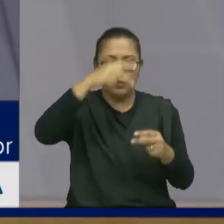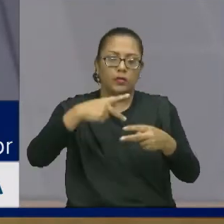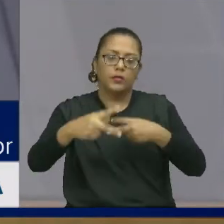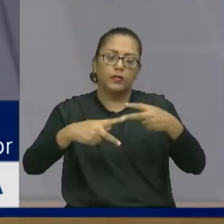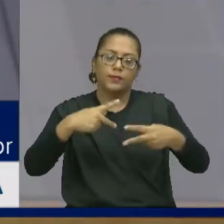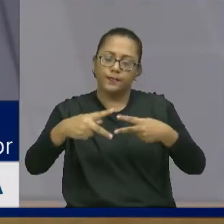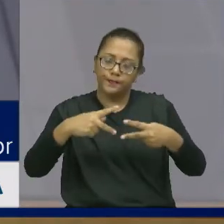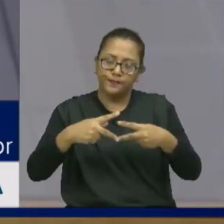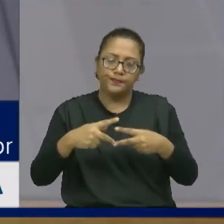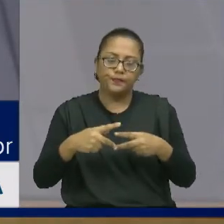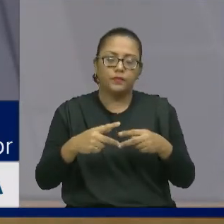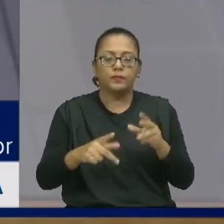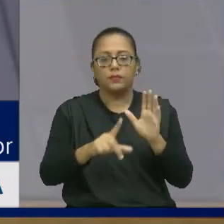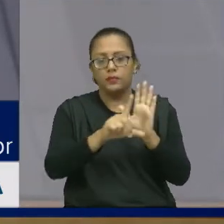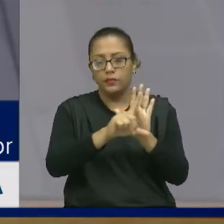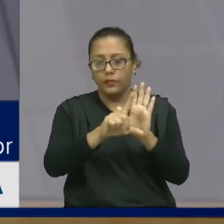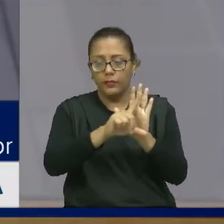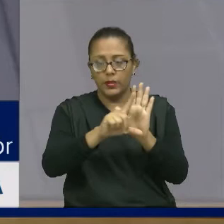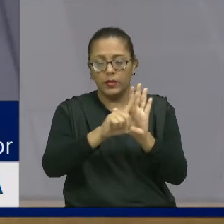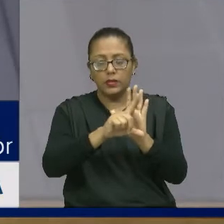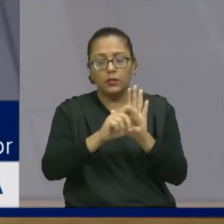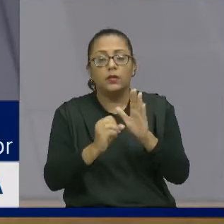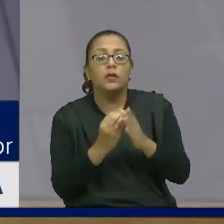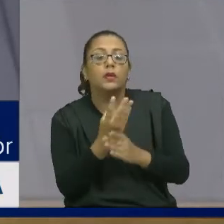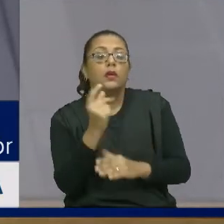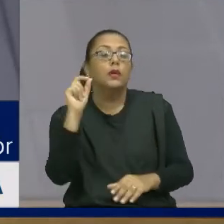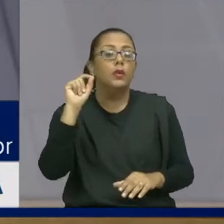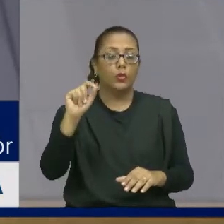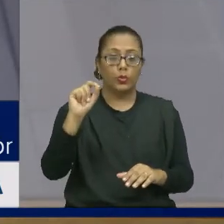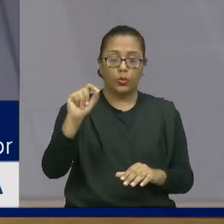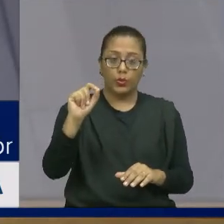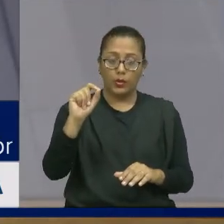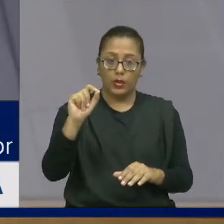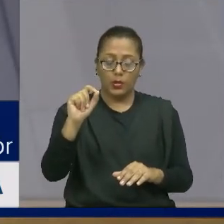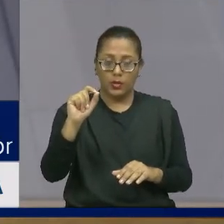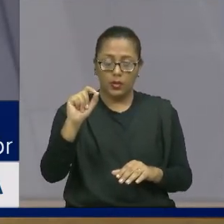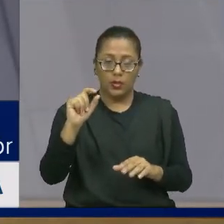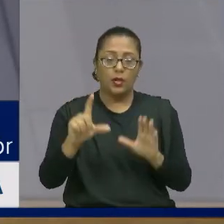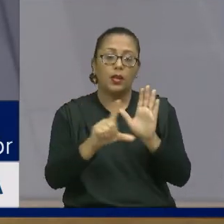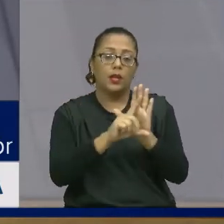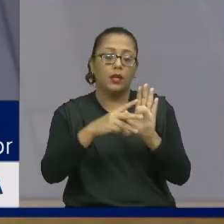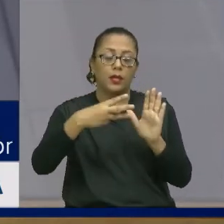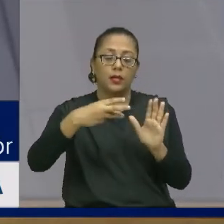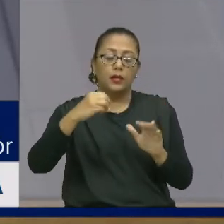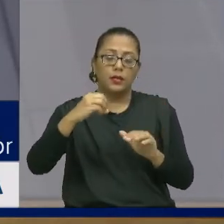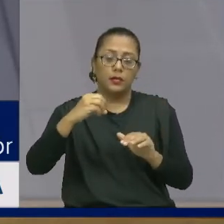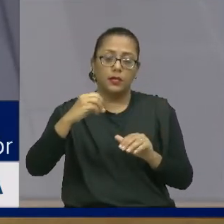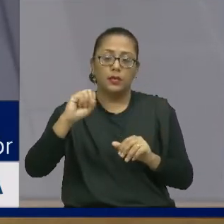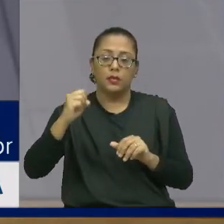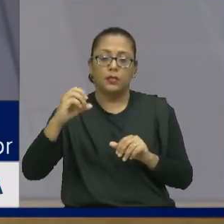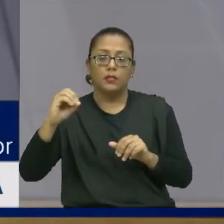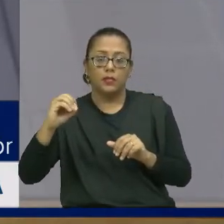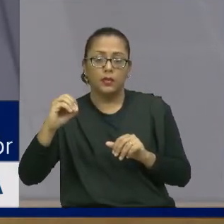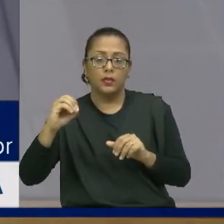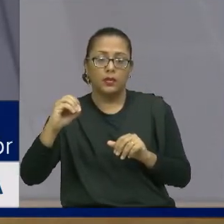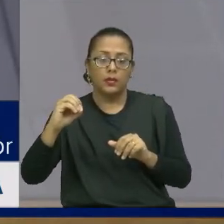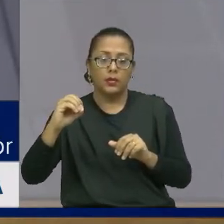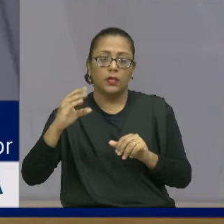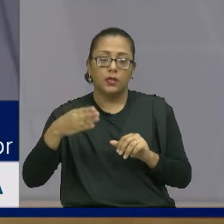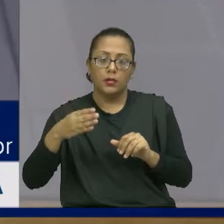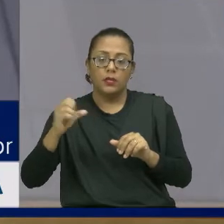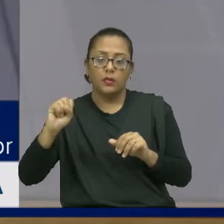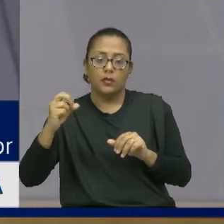A atual lei criou uma estrutura da junta, que é a Lei 3080, de 85, uma